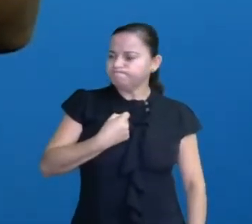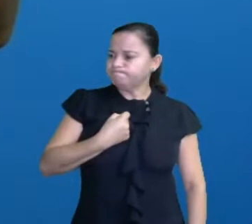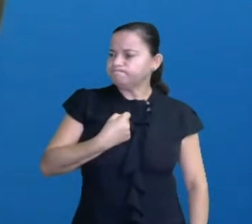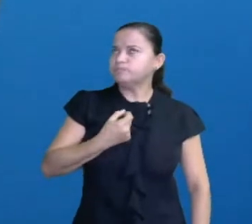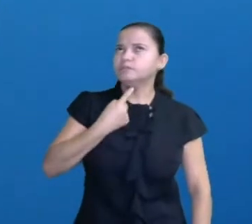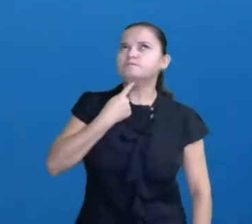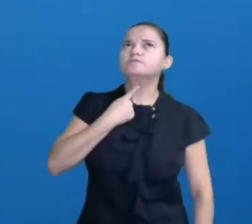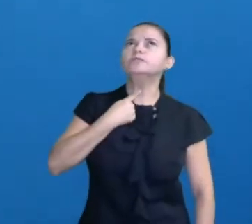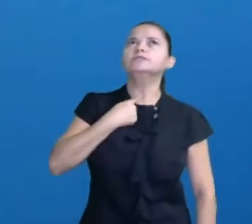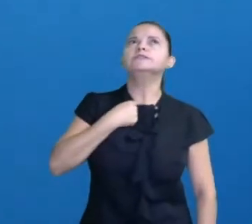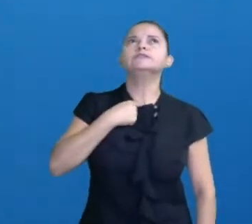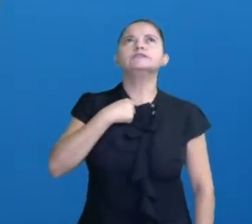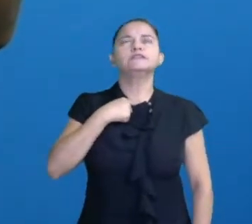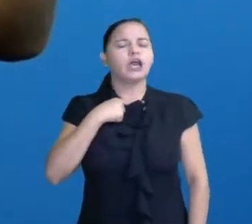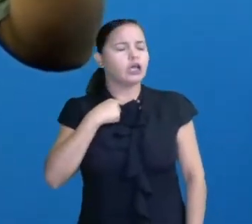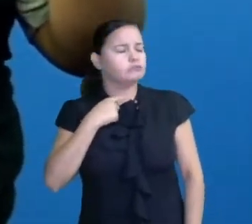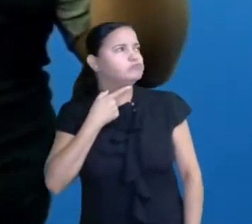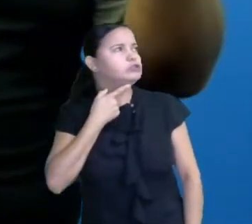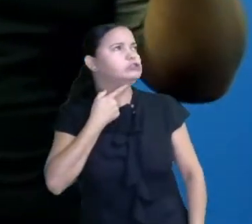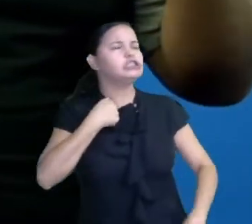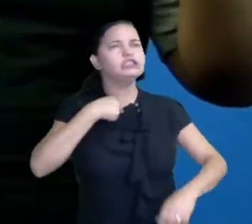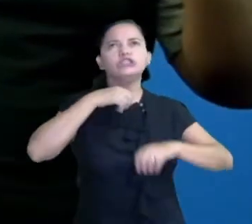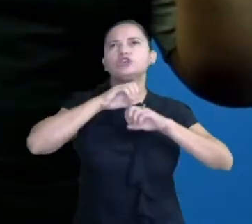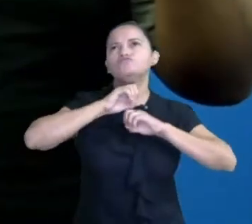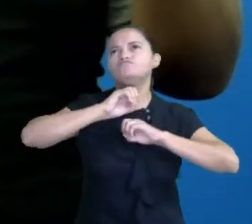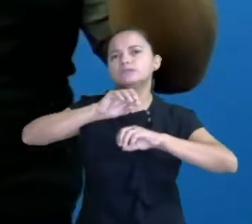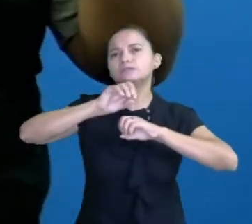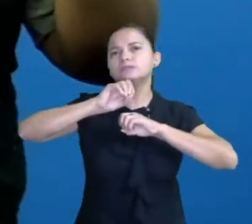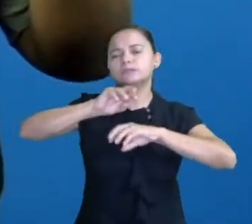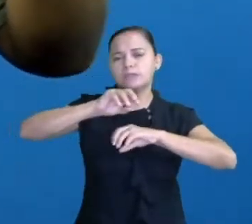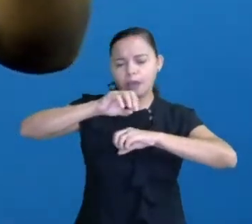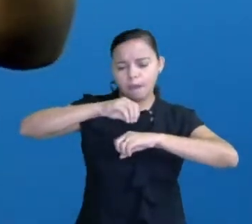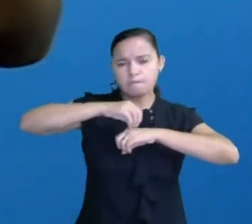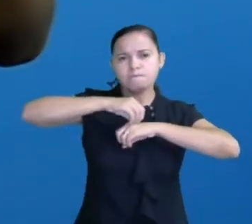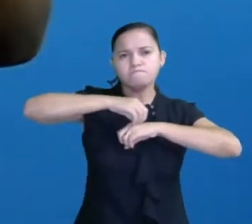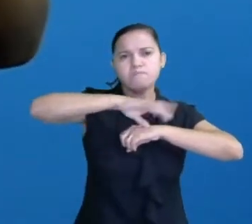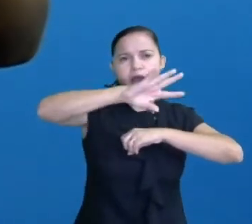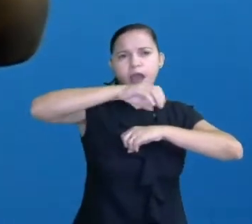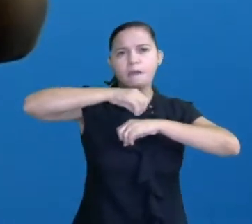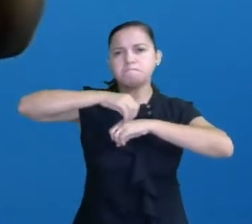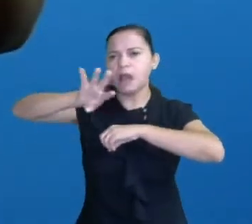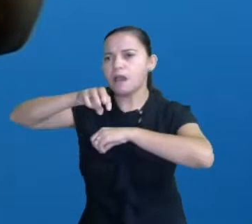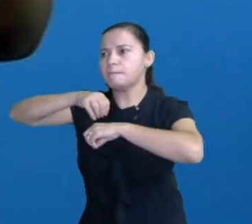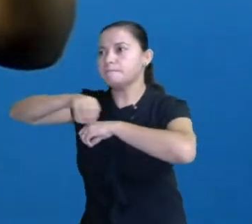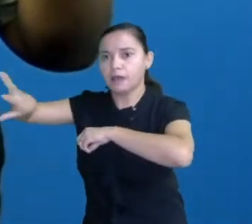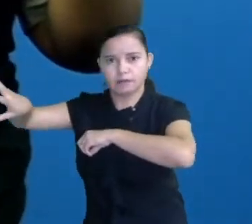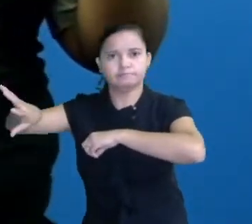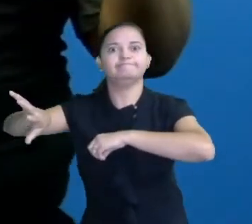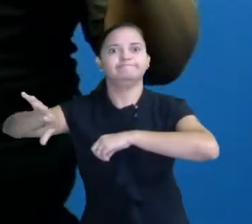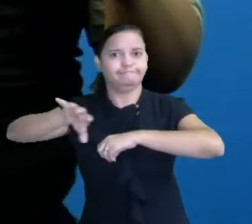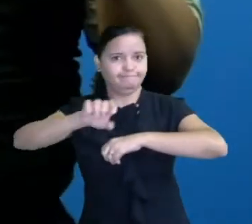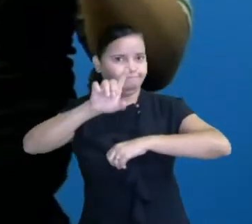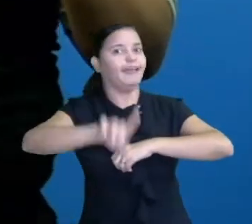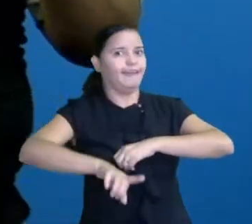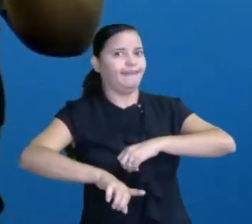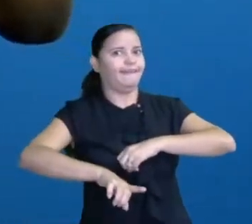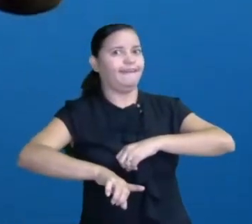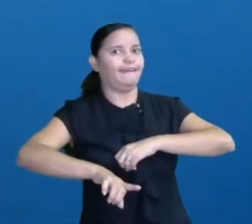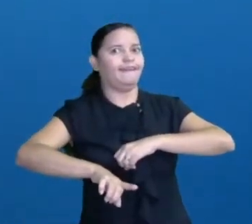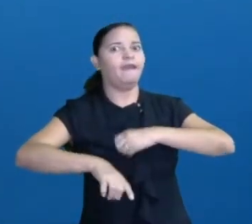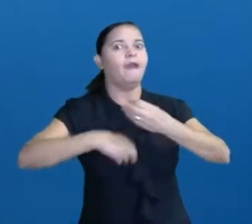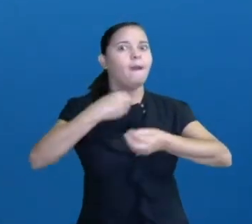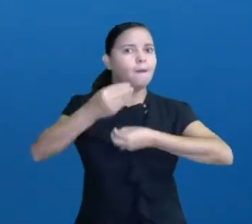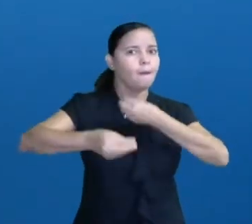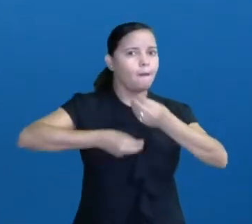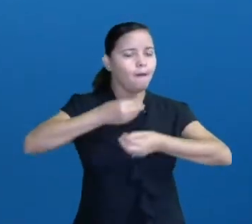tem a vontade de transmitir esse pensamento para outras pessoas, correto? E ele vai transmitir através